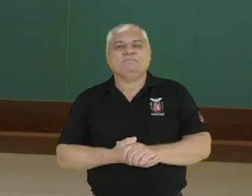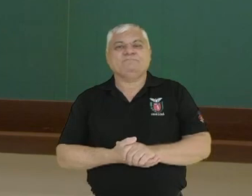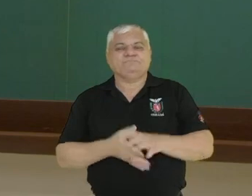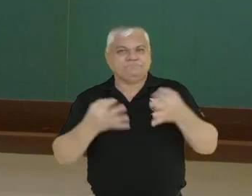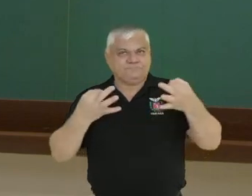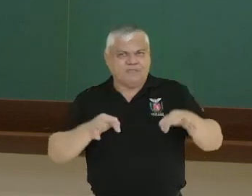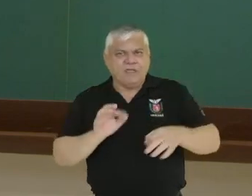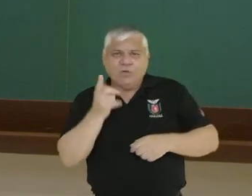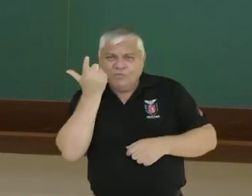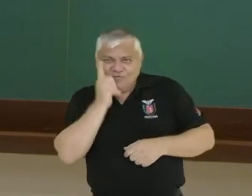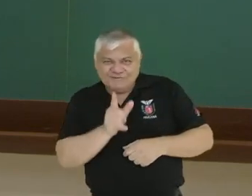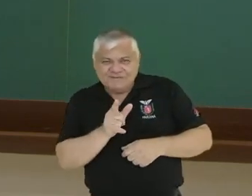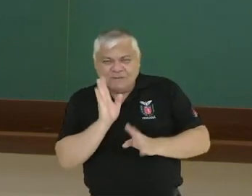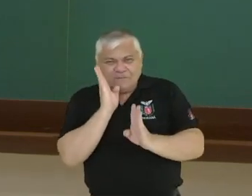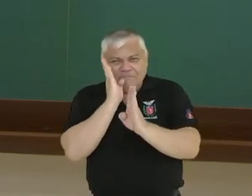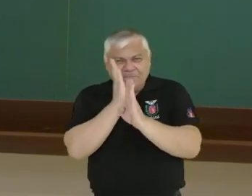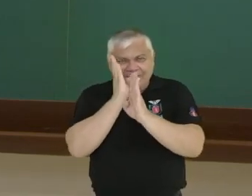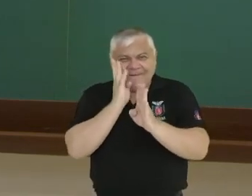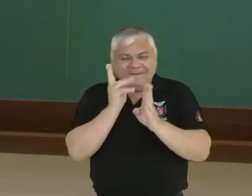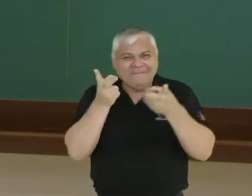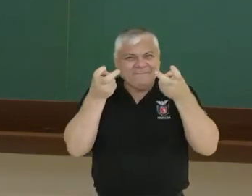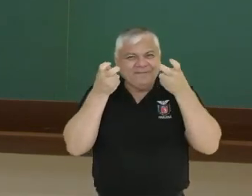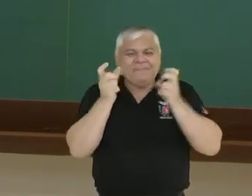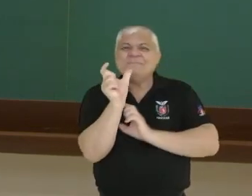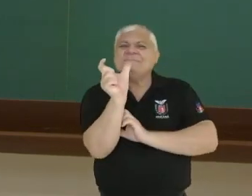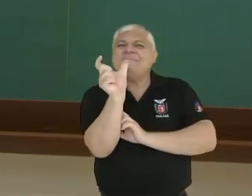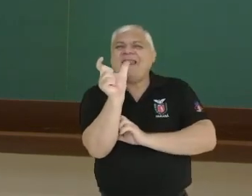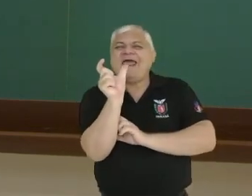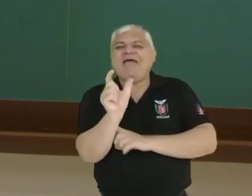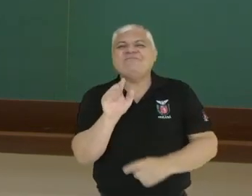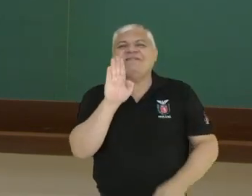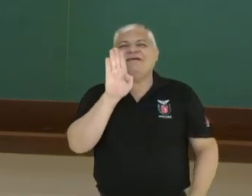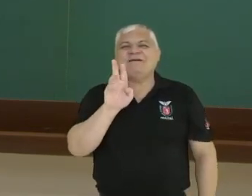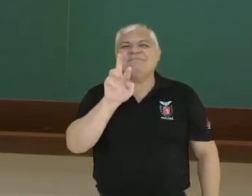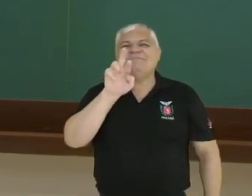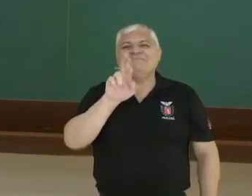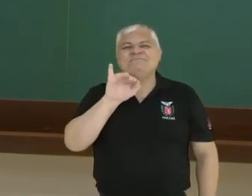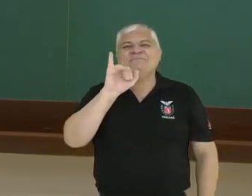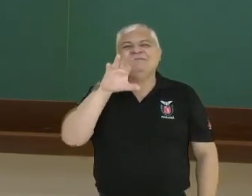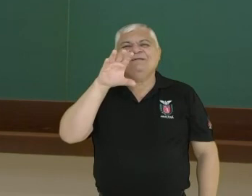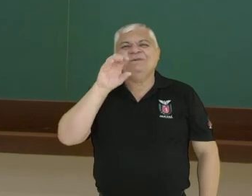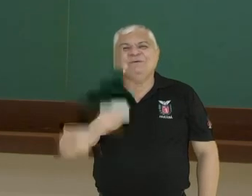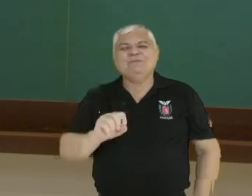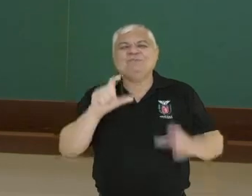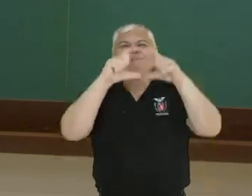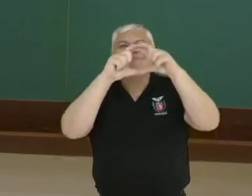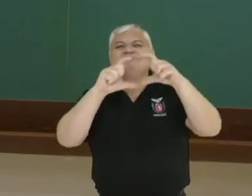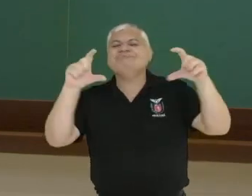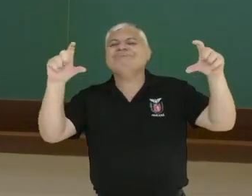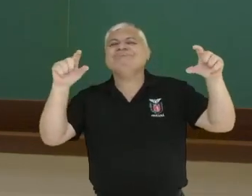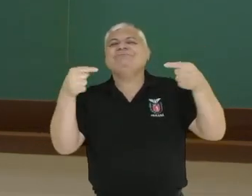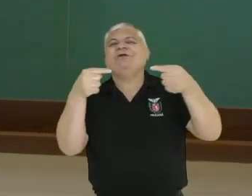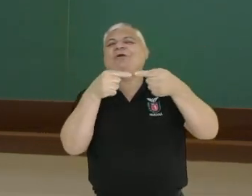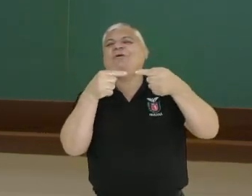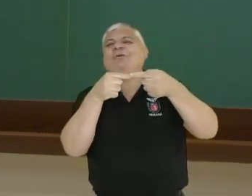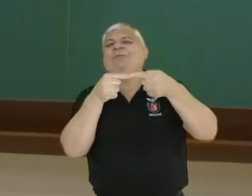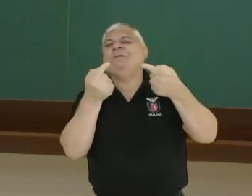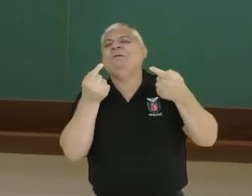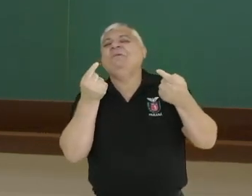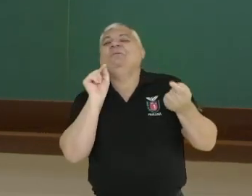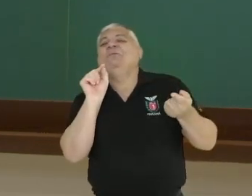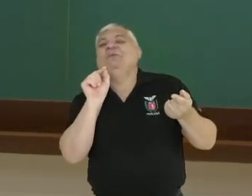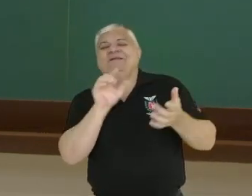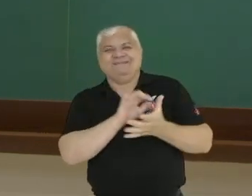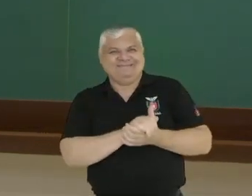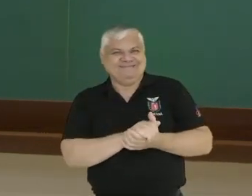Certo, e aí, você conseguiu identificar então, aqui dentro desse trecho aqui, qual o sentido então da palavra